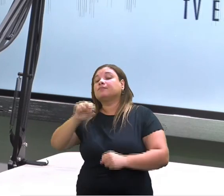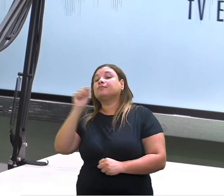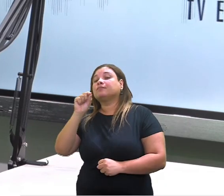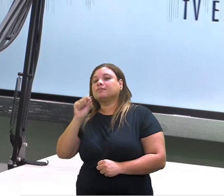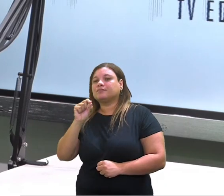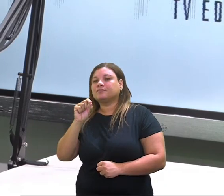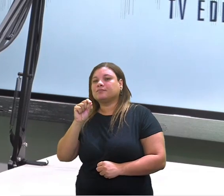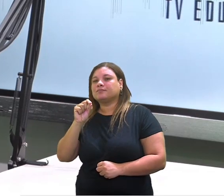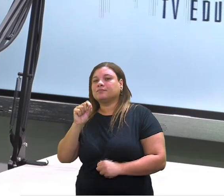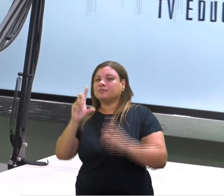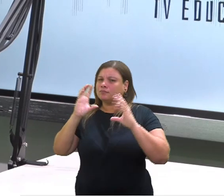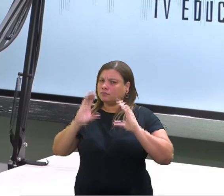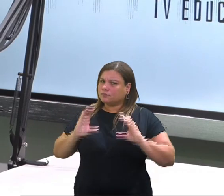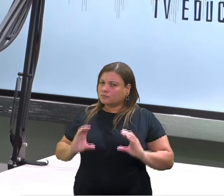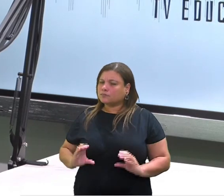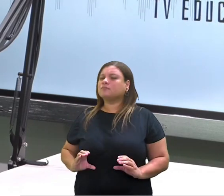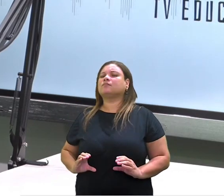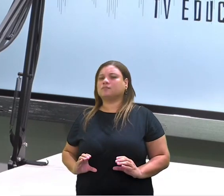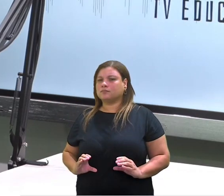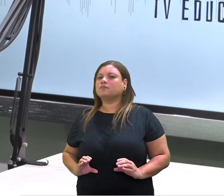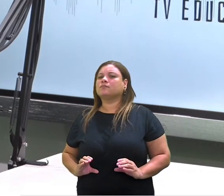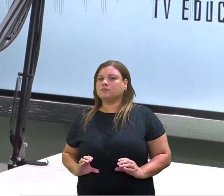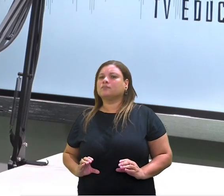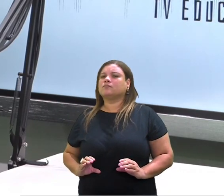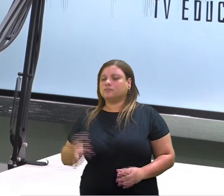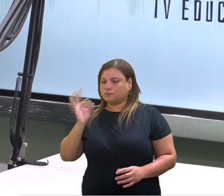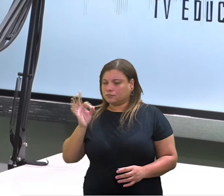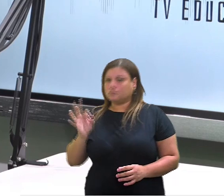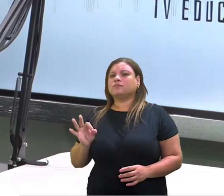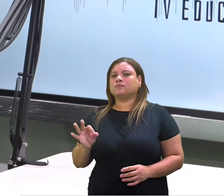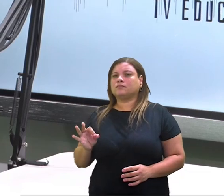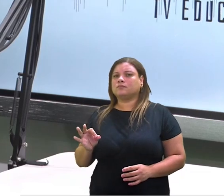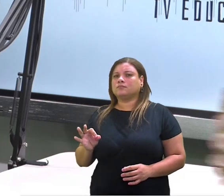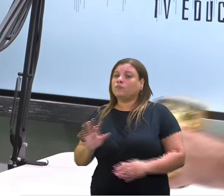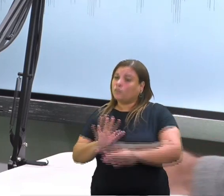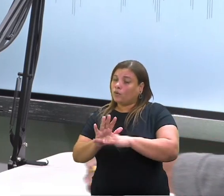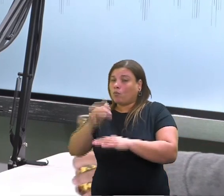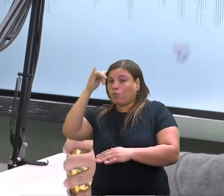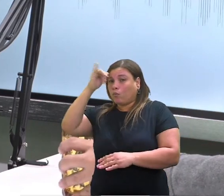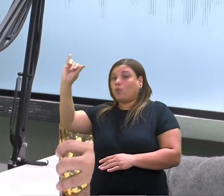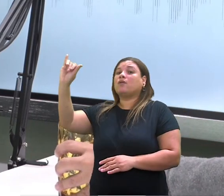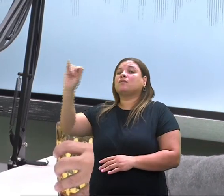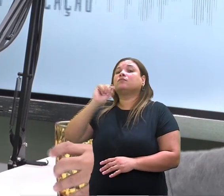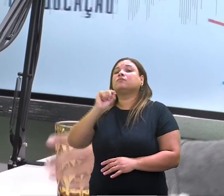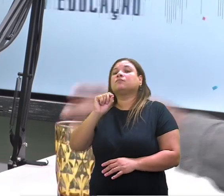brigar, não falar palavrão. Então são coisas que a gente vem trabalhando para evitar, tá joia? Então, dentro da Quinta CIA, além do